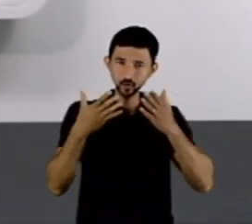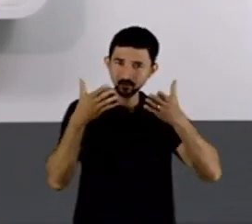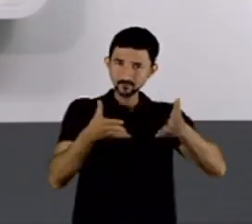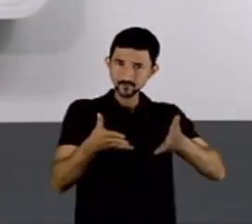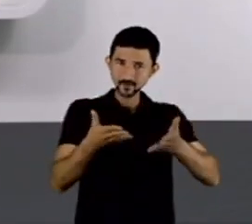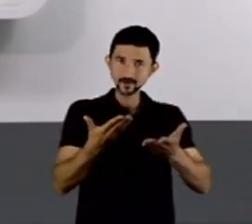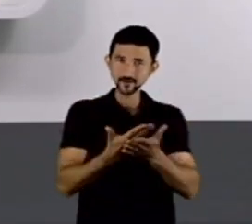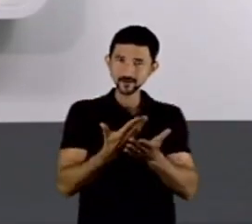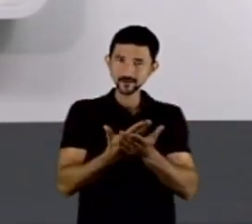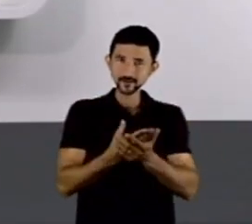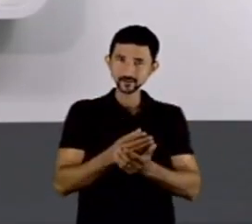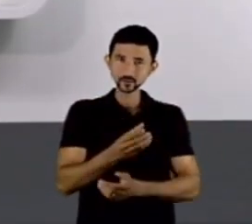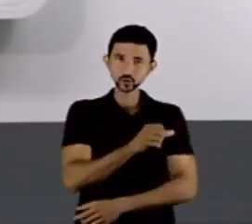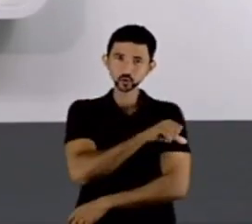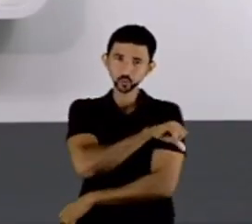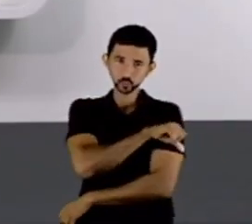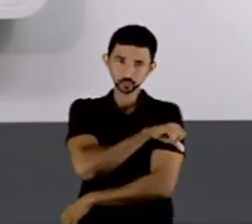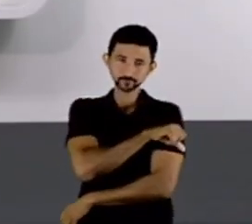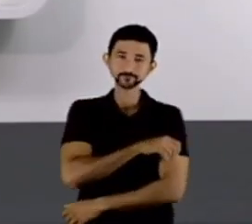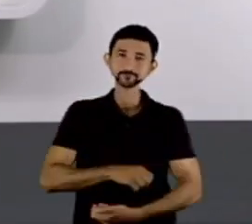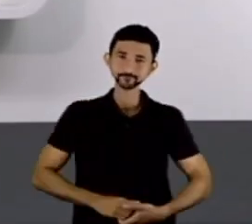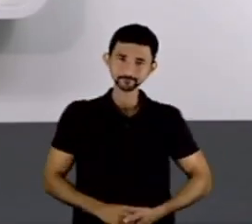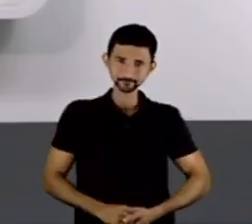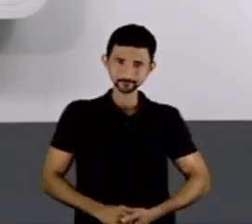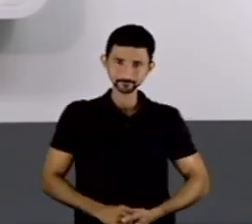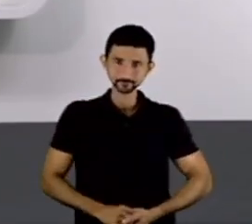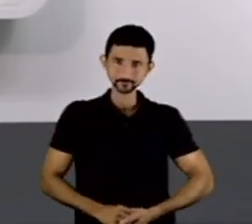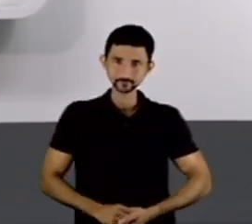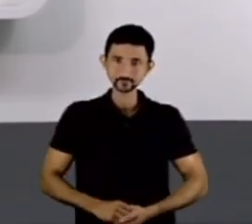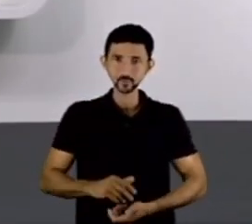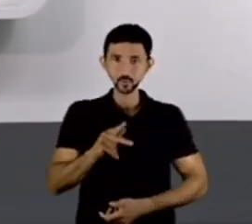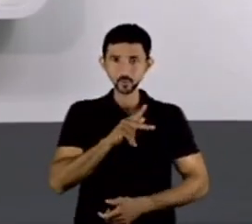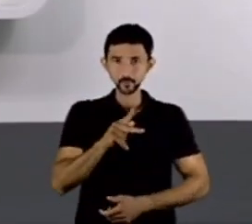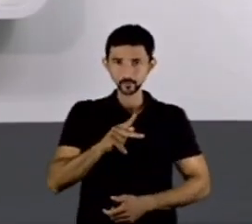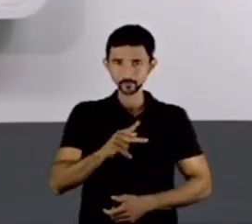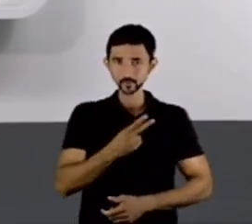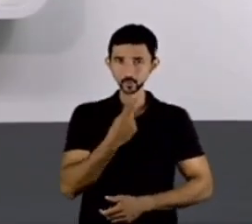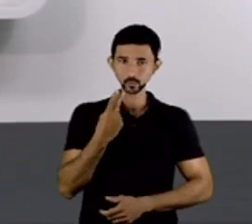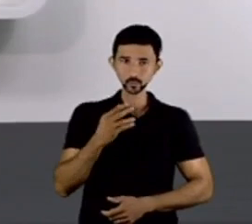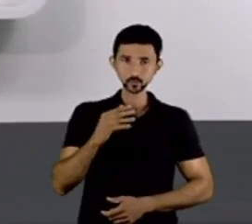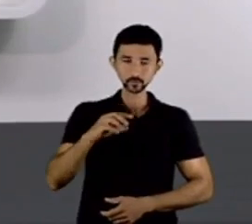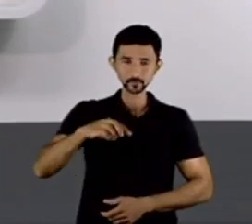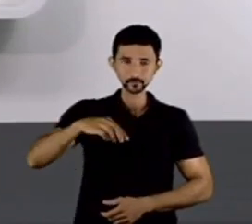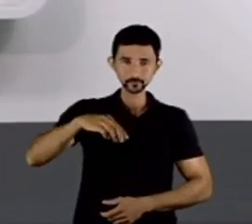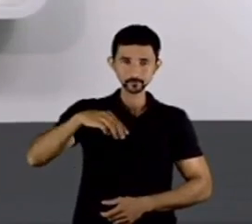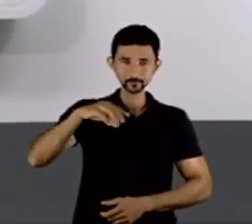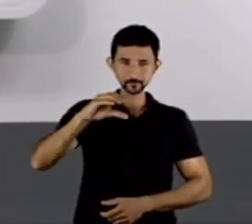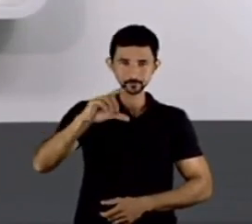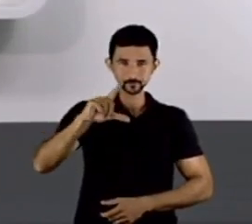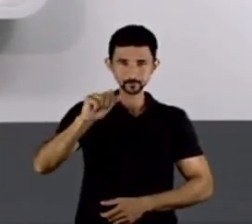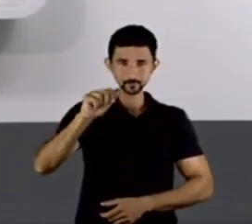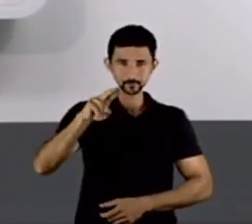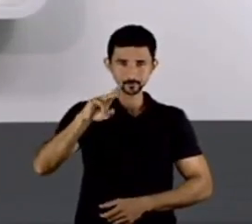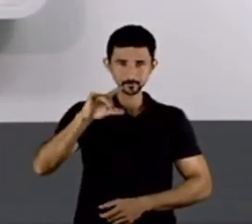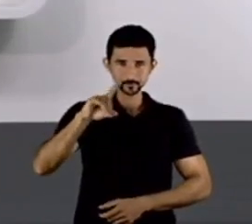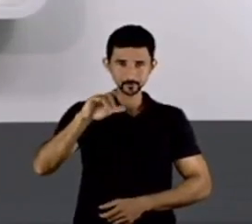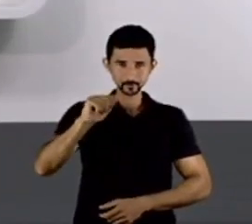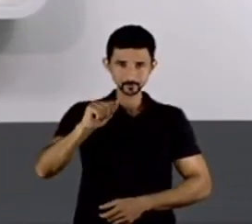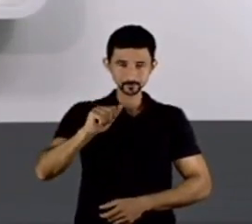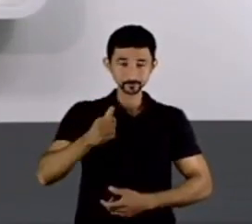direcionar essa aula para o 9º ano, tá? Para o 9º ano. Eu sou a professora Cláudia Márcia Dias e hoje nós vamos